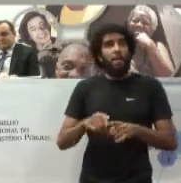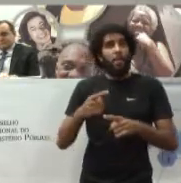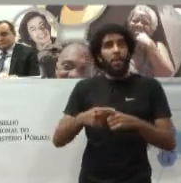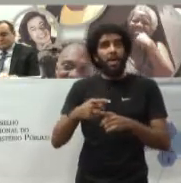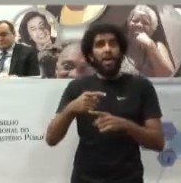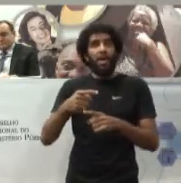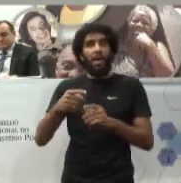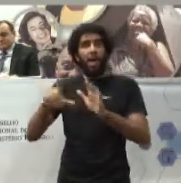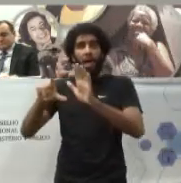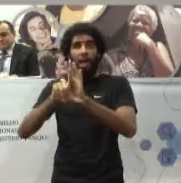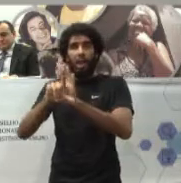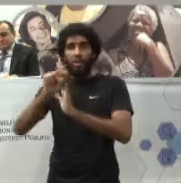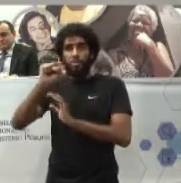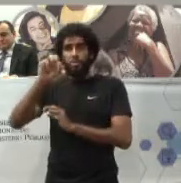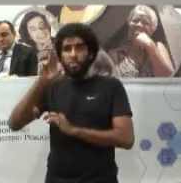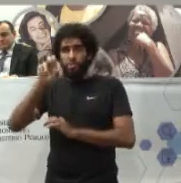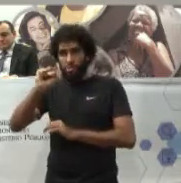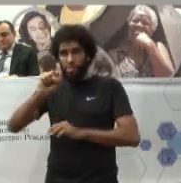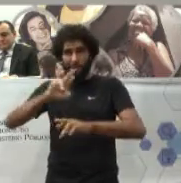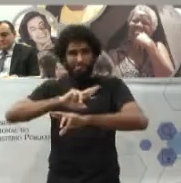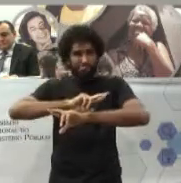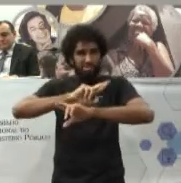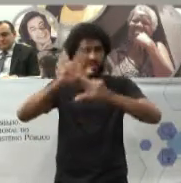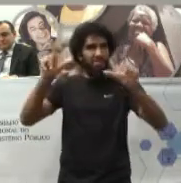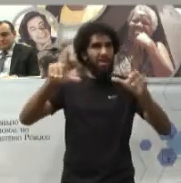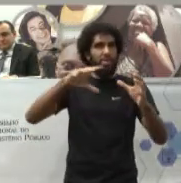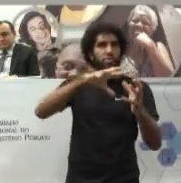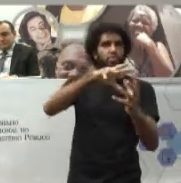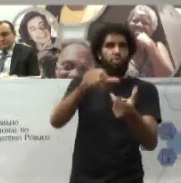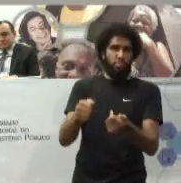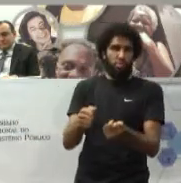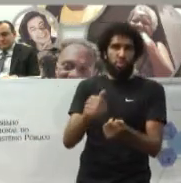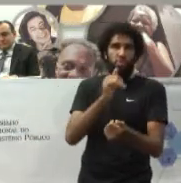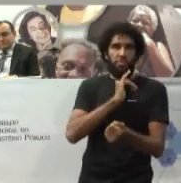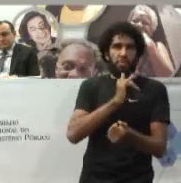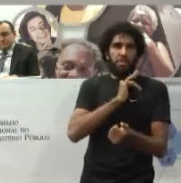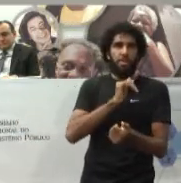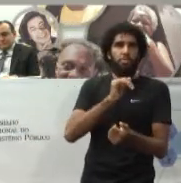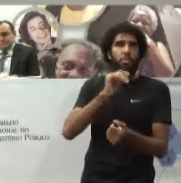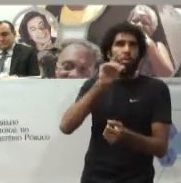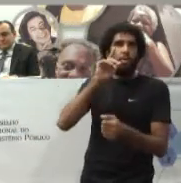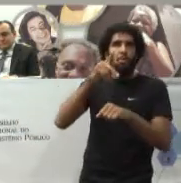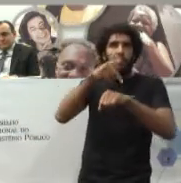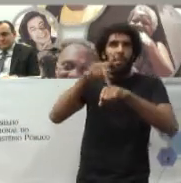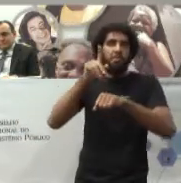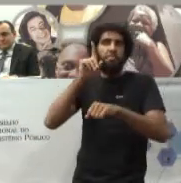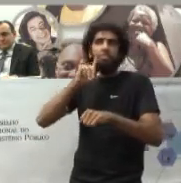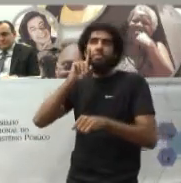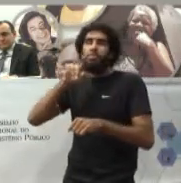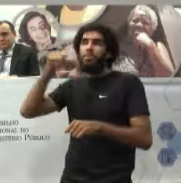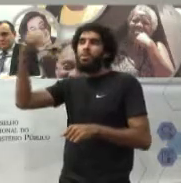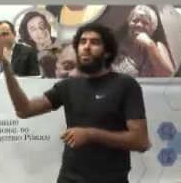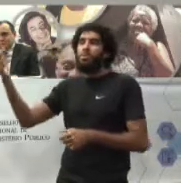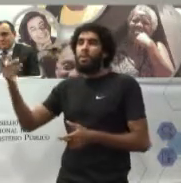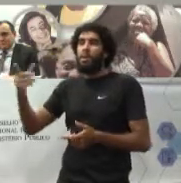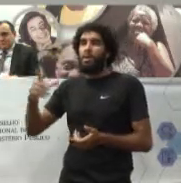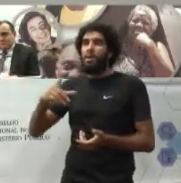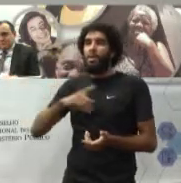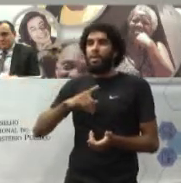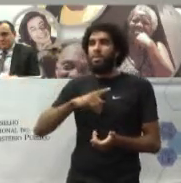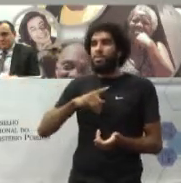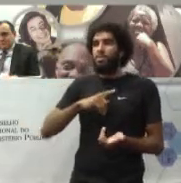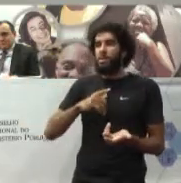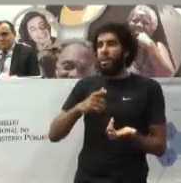dos estados unidos que sim aplica 13 14 por cento do seu pib em saúde mas presidido por uma